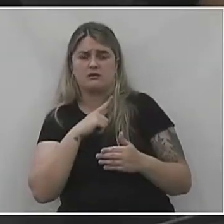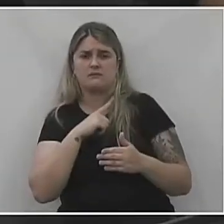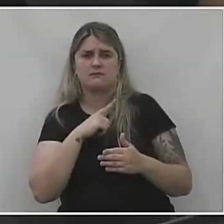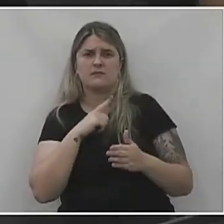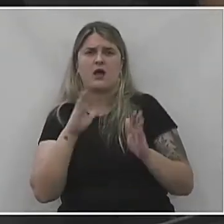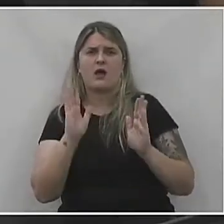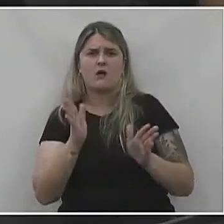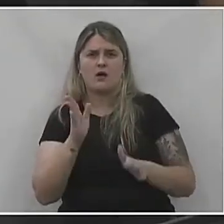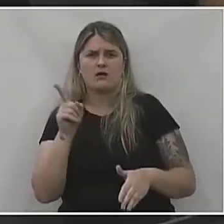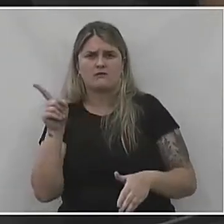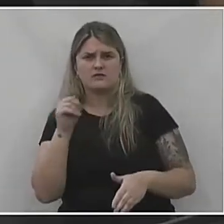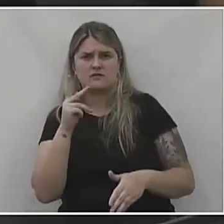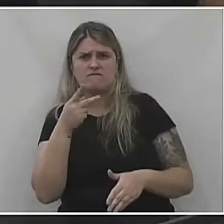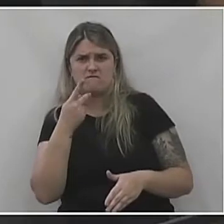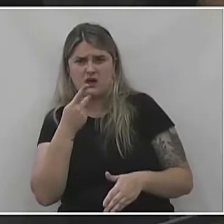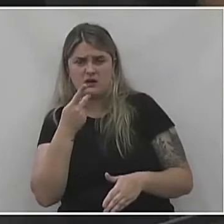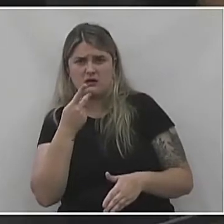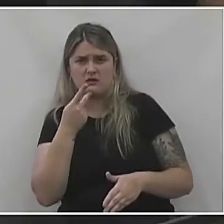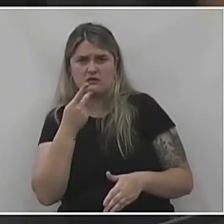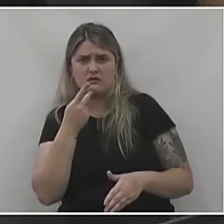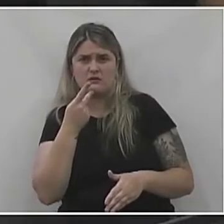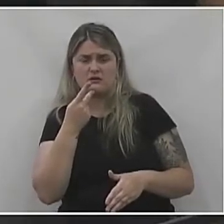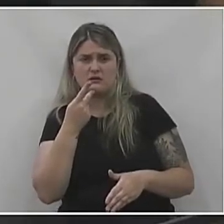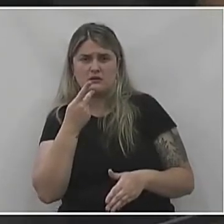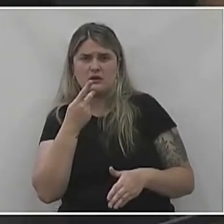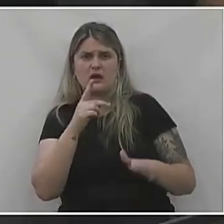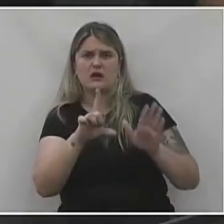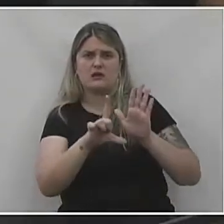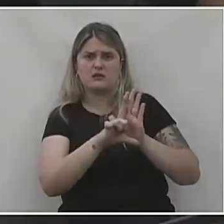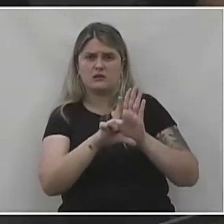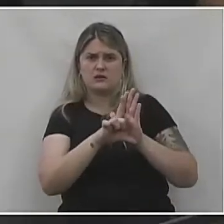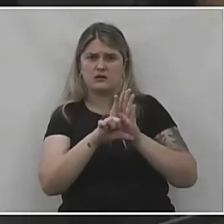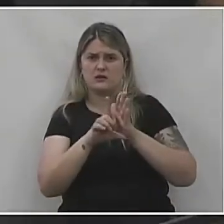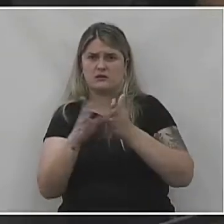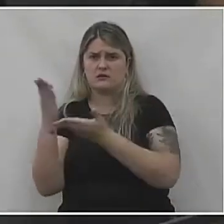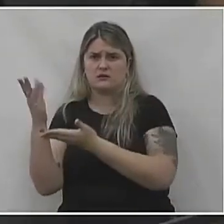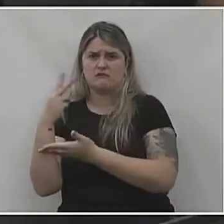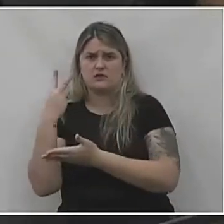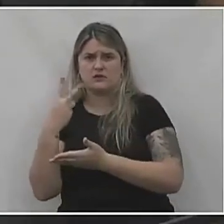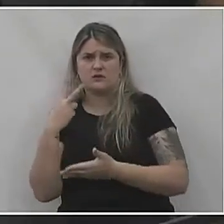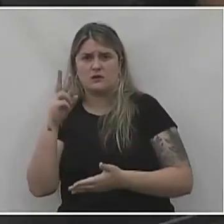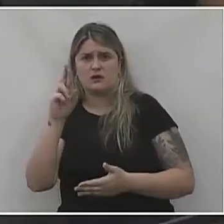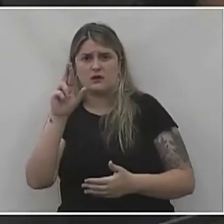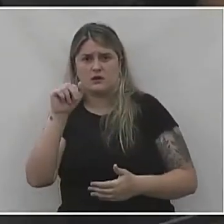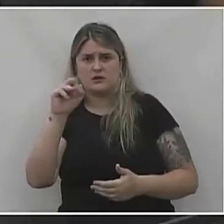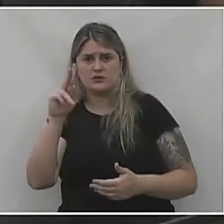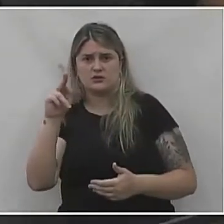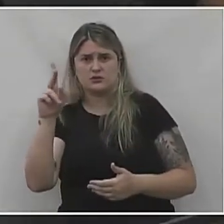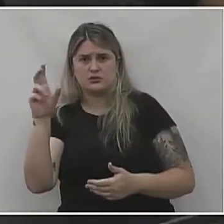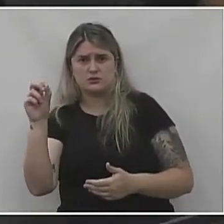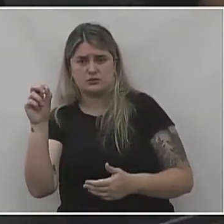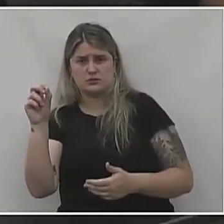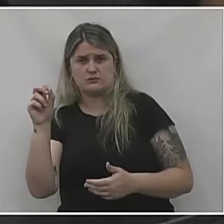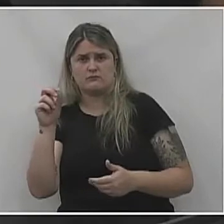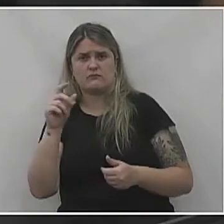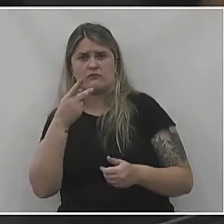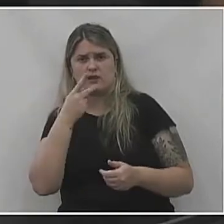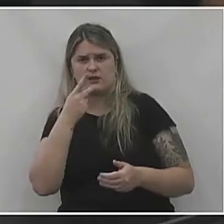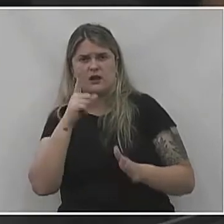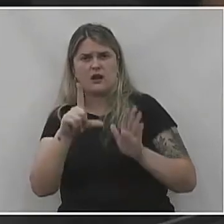agora vem citar a lei do nosso Nobre Vereador rádio que entrou para